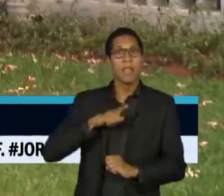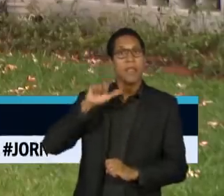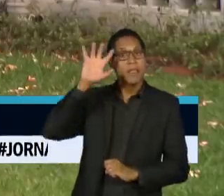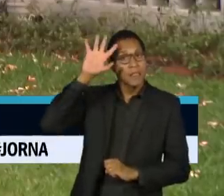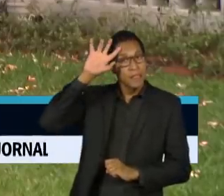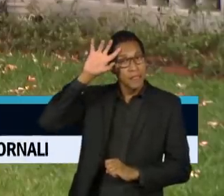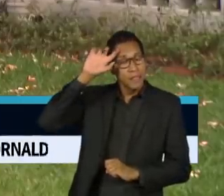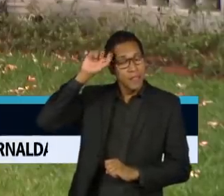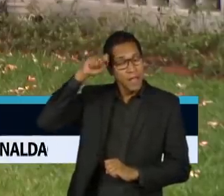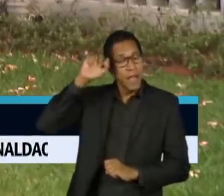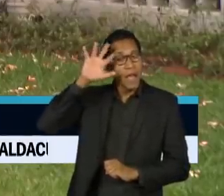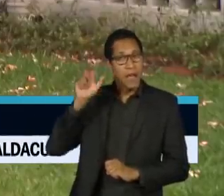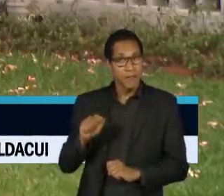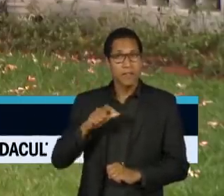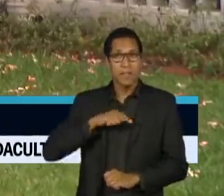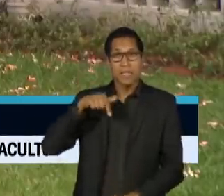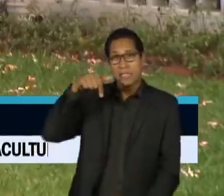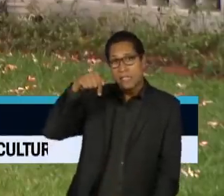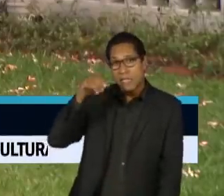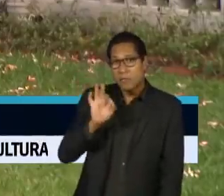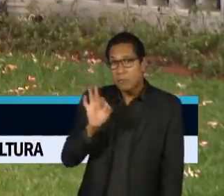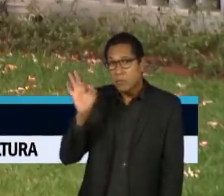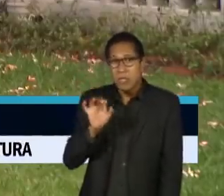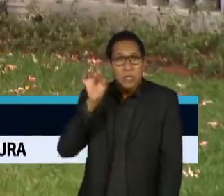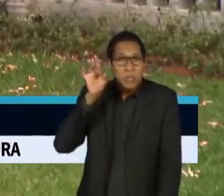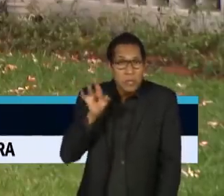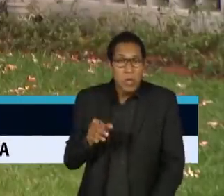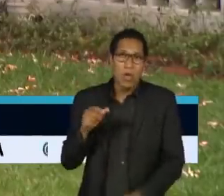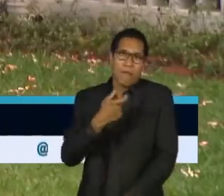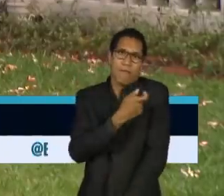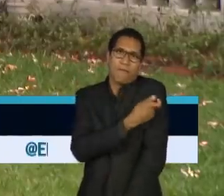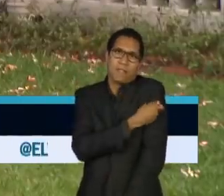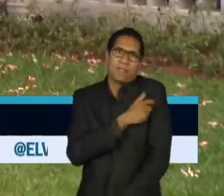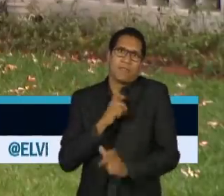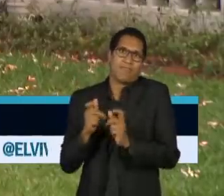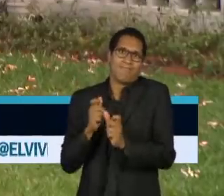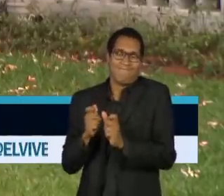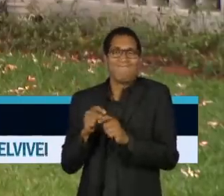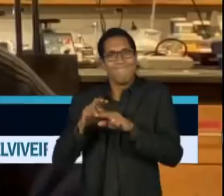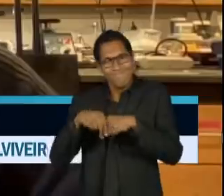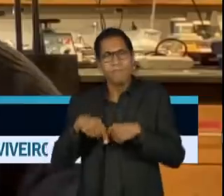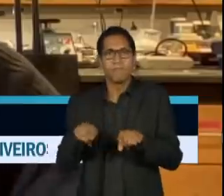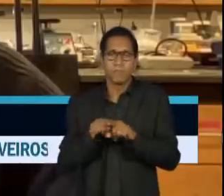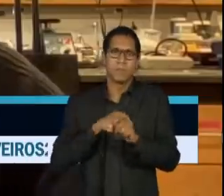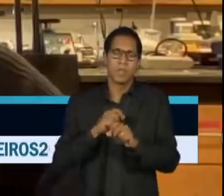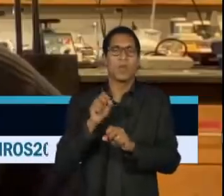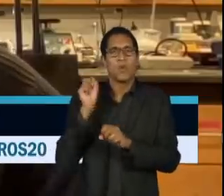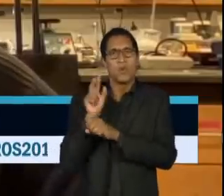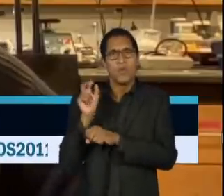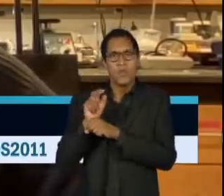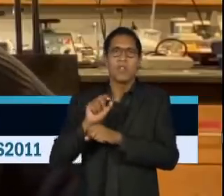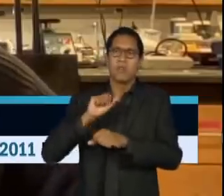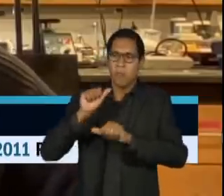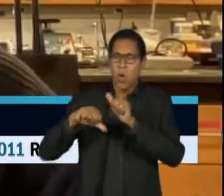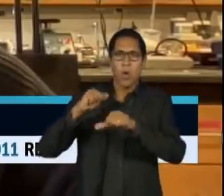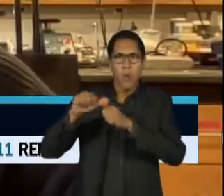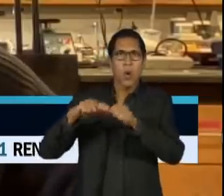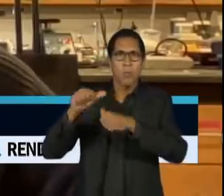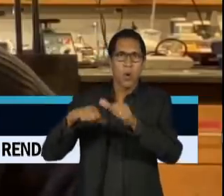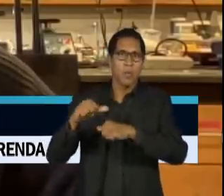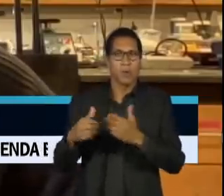da população. E sem uma mudança nesse cenário, a tendência é de que o vírus continue em mutação. A gente não vai erradicar